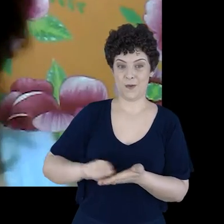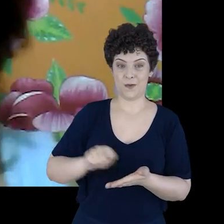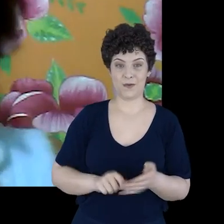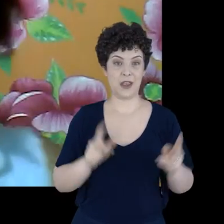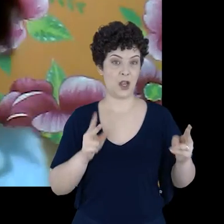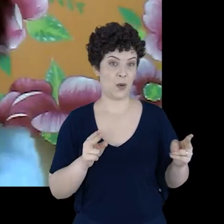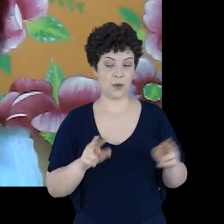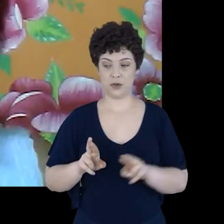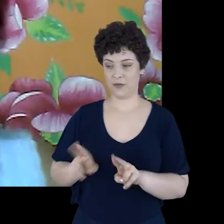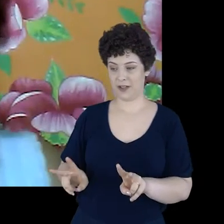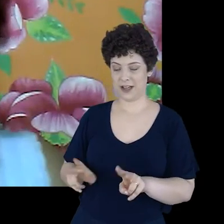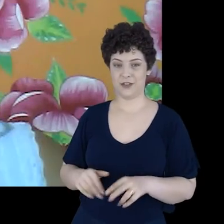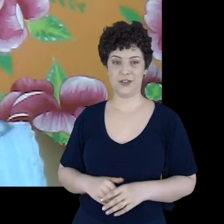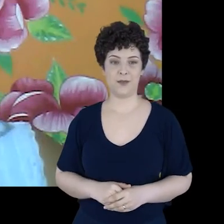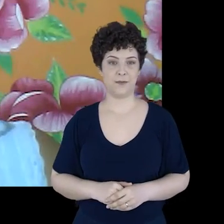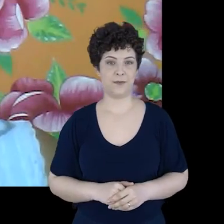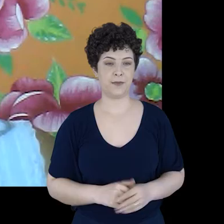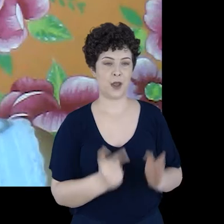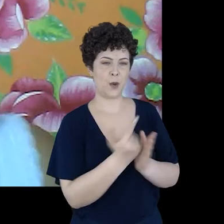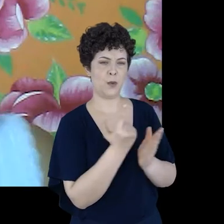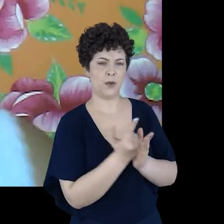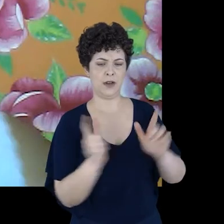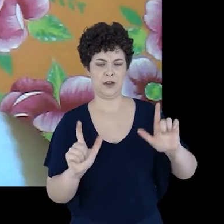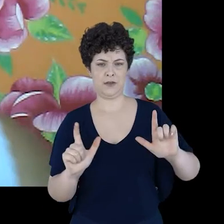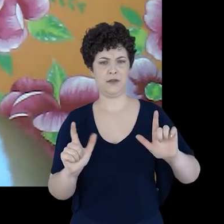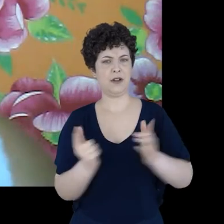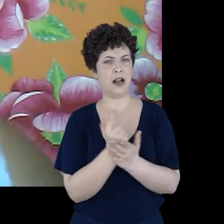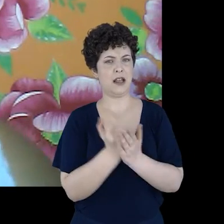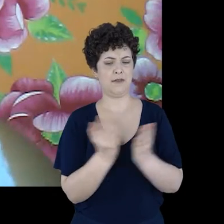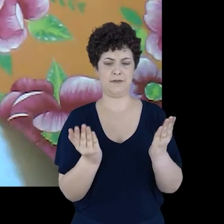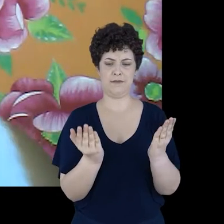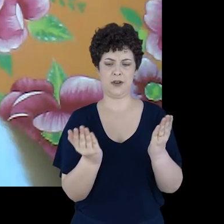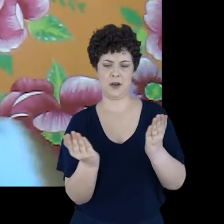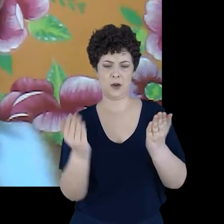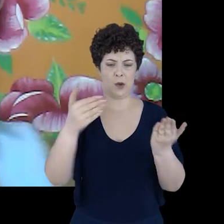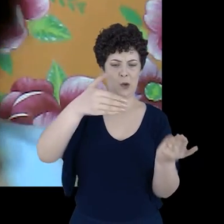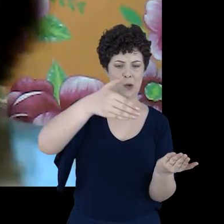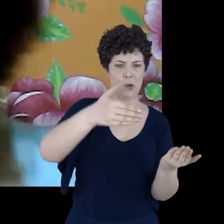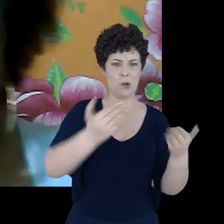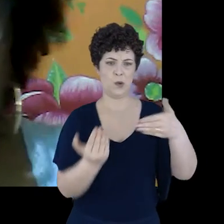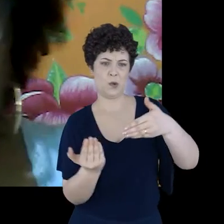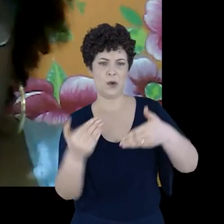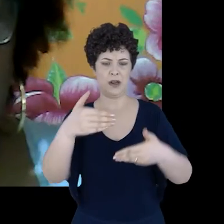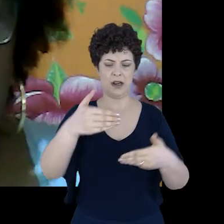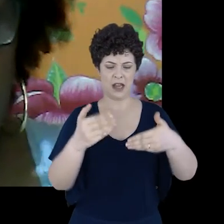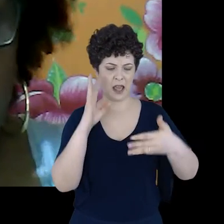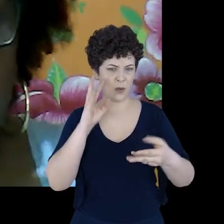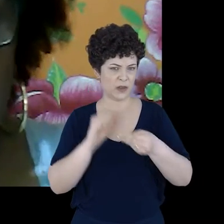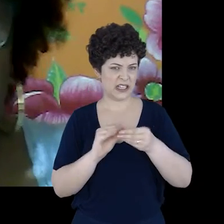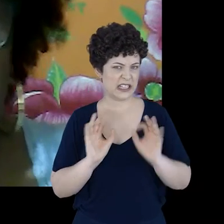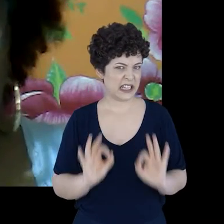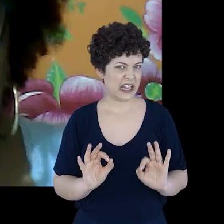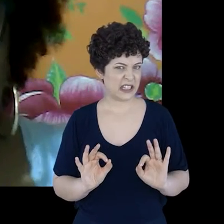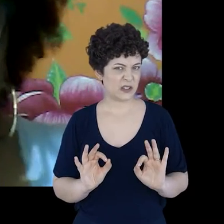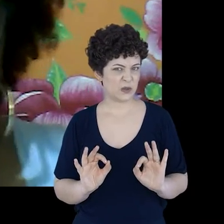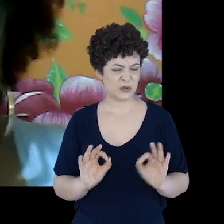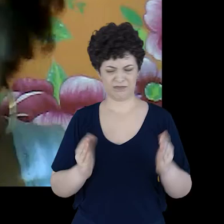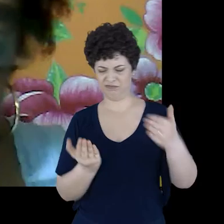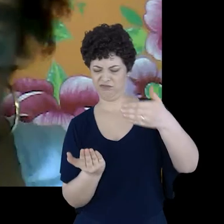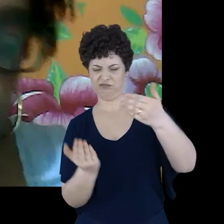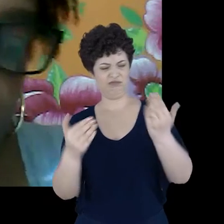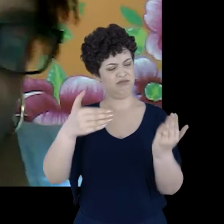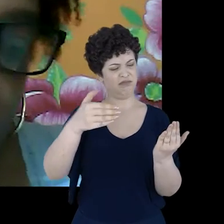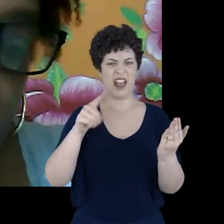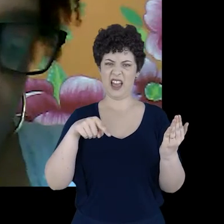Eu escrevi igual e diferente. O livro de ponta-cabeça, eu entendi direito? Tá correto? Adriana